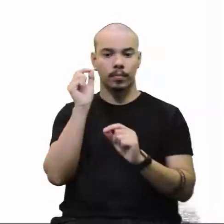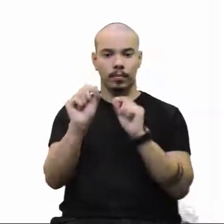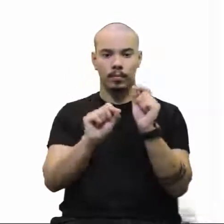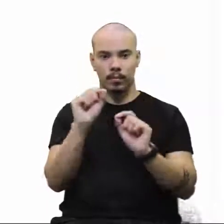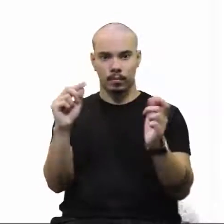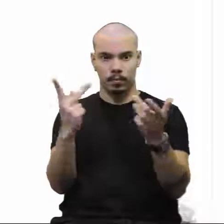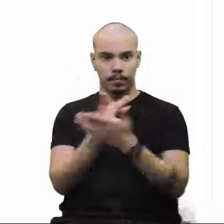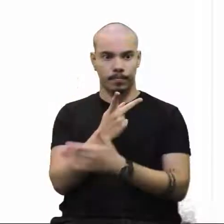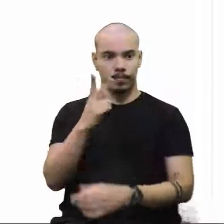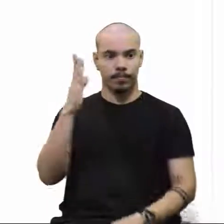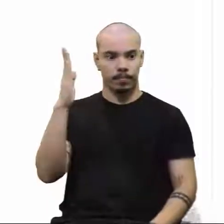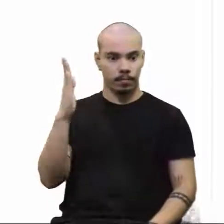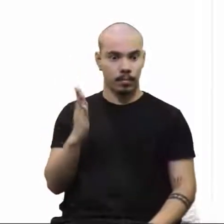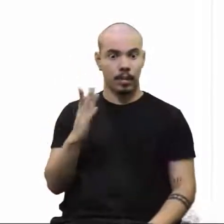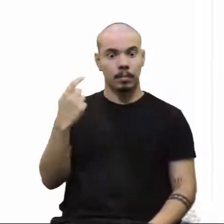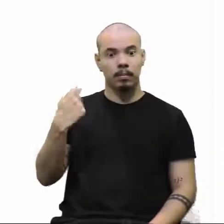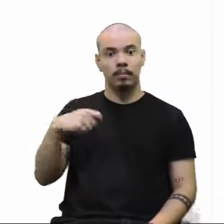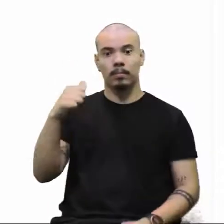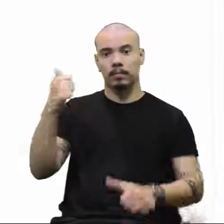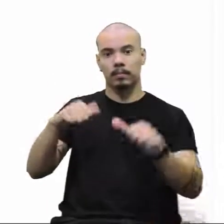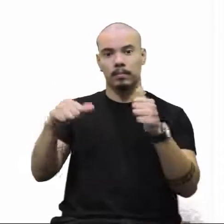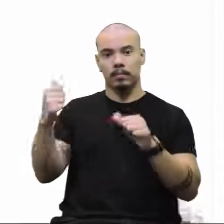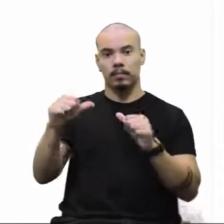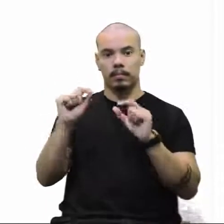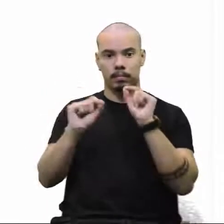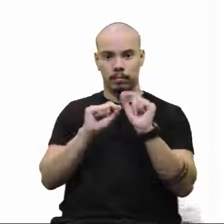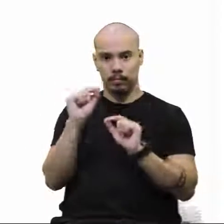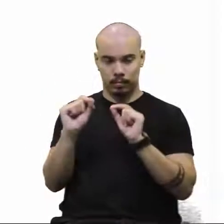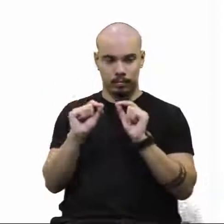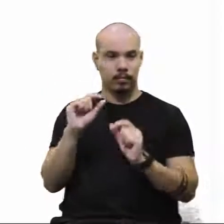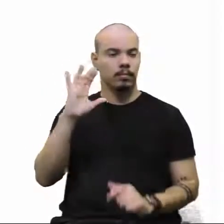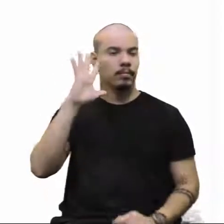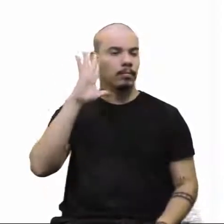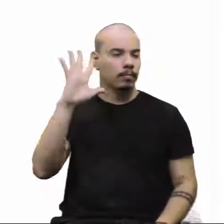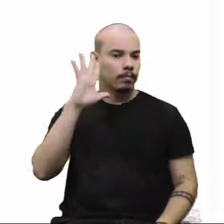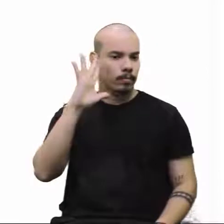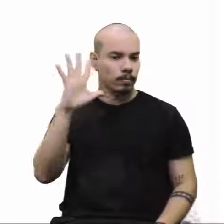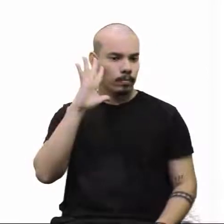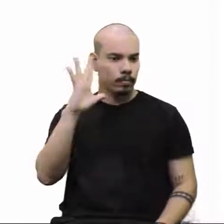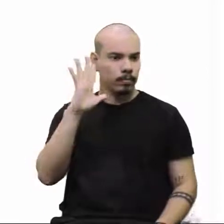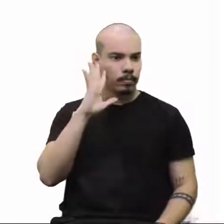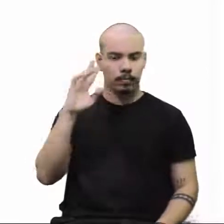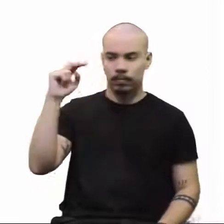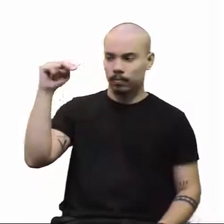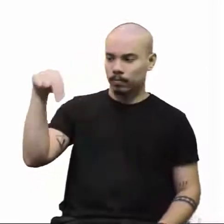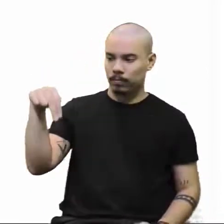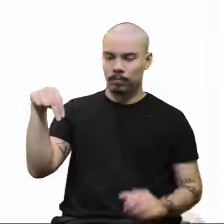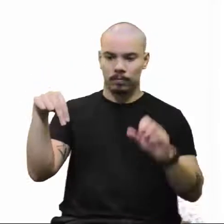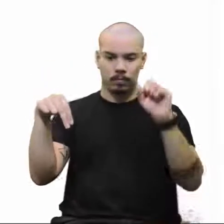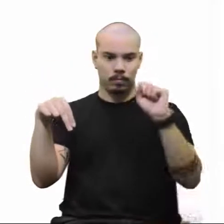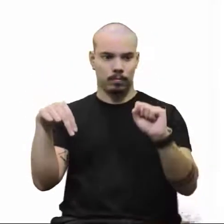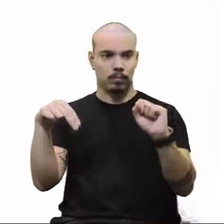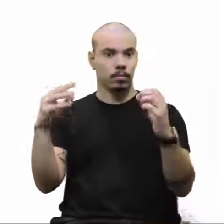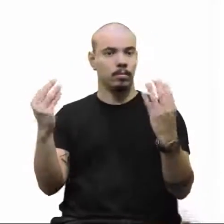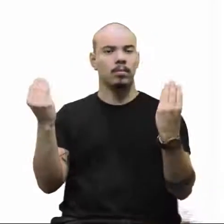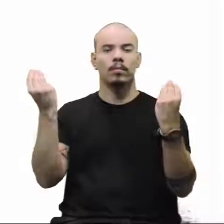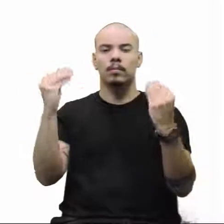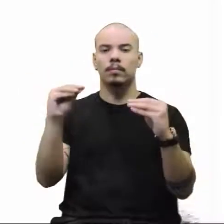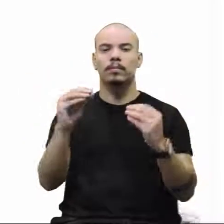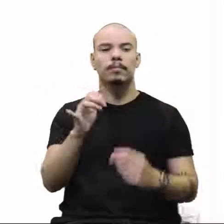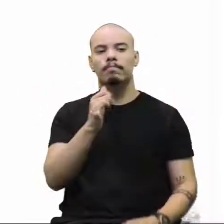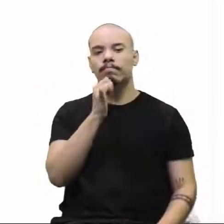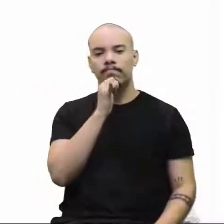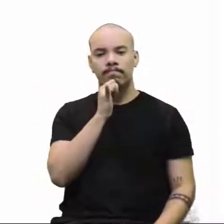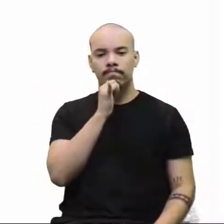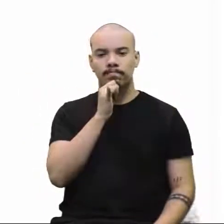Dentre essas, você tem que analisar o seguinte. Imaginar os polos, colocar aí, vamos dizer assim,